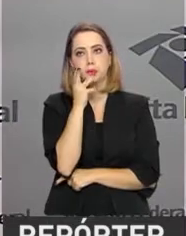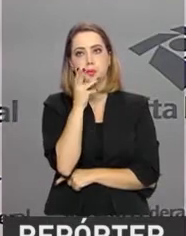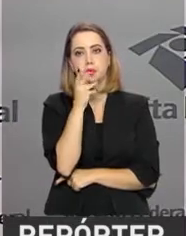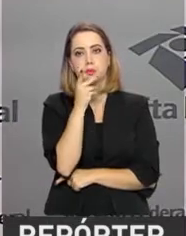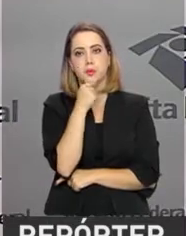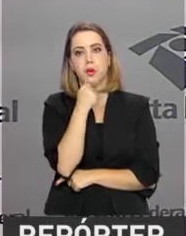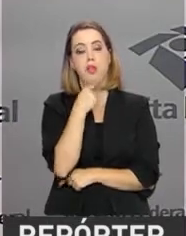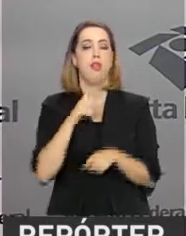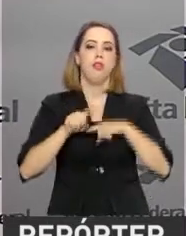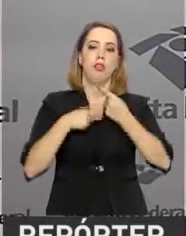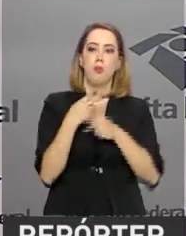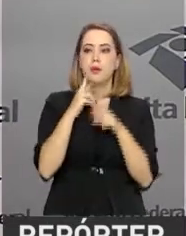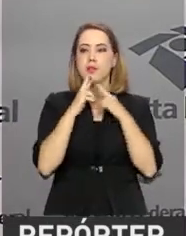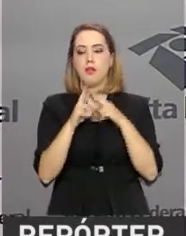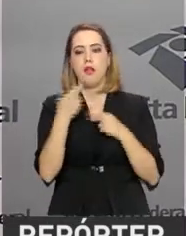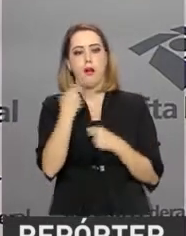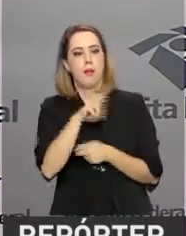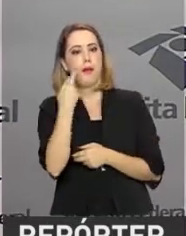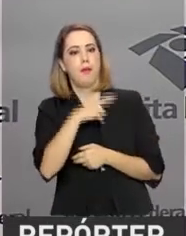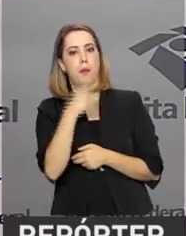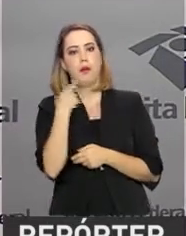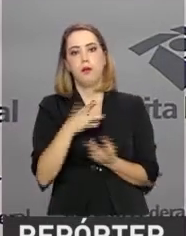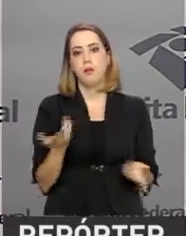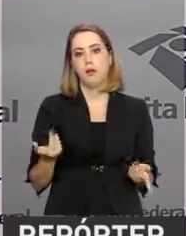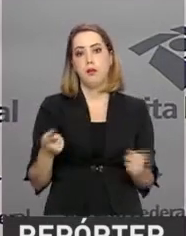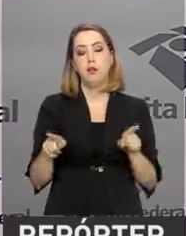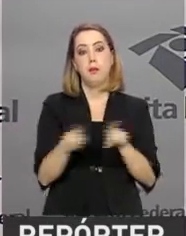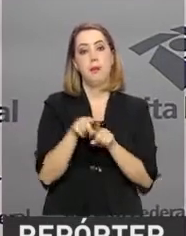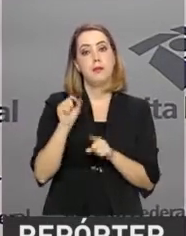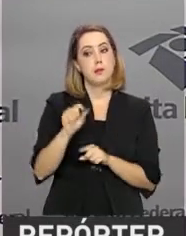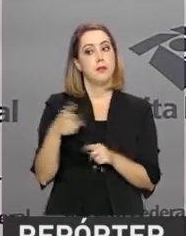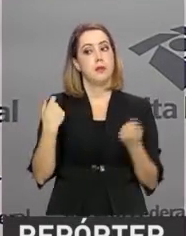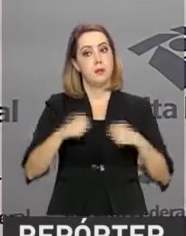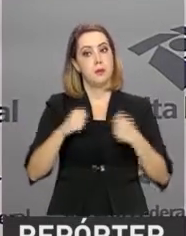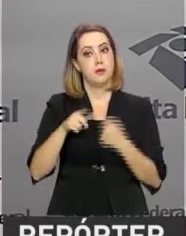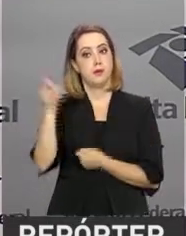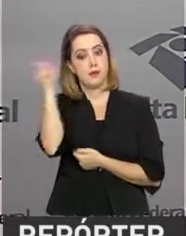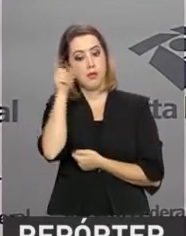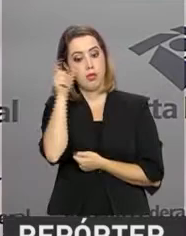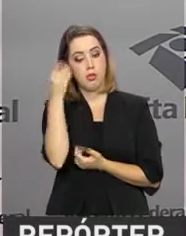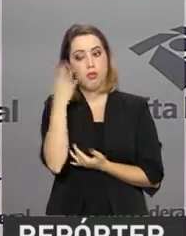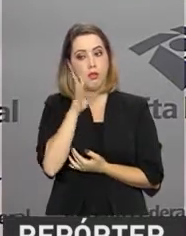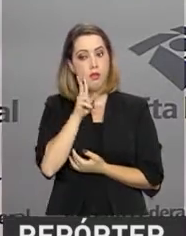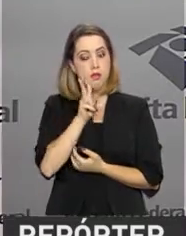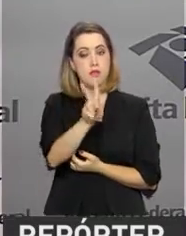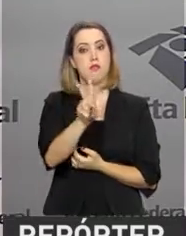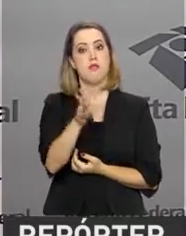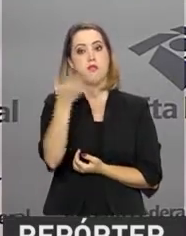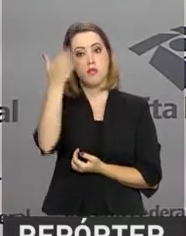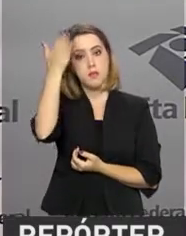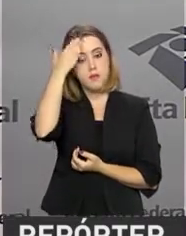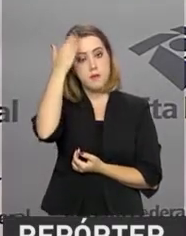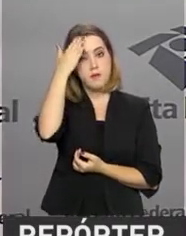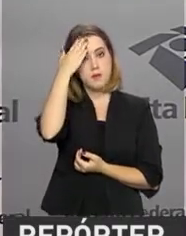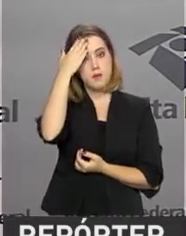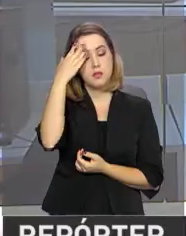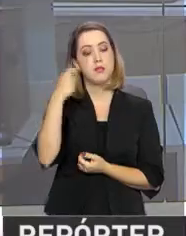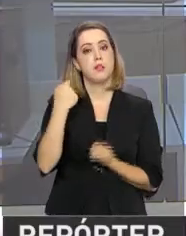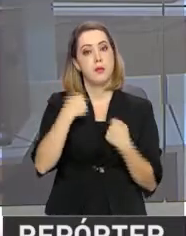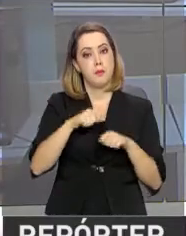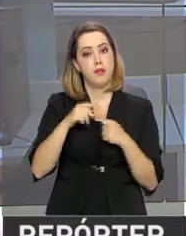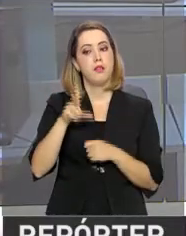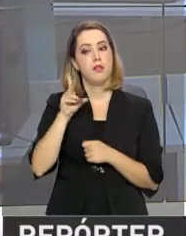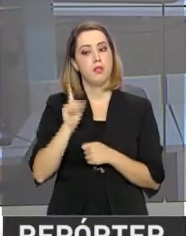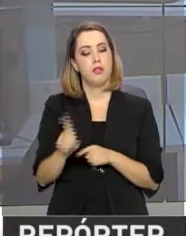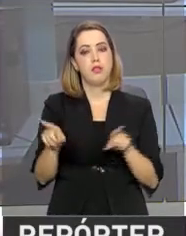reclama mas isso passa também pelo interesse do contribuinte em saber e dos seus deveres